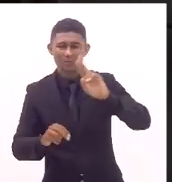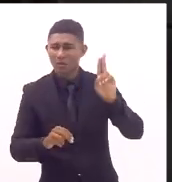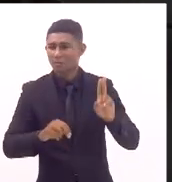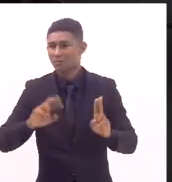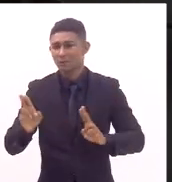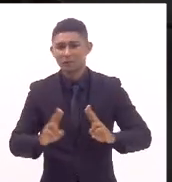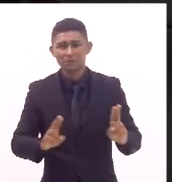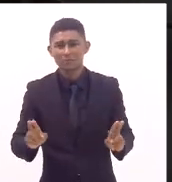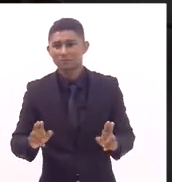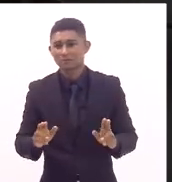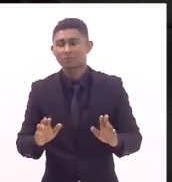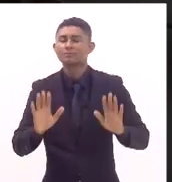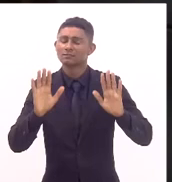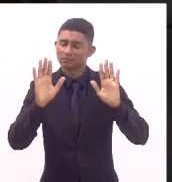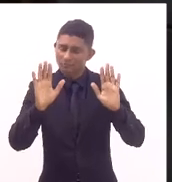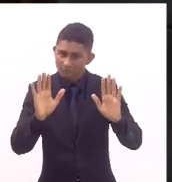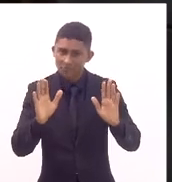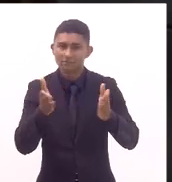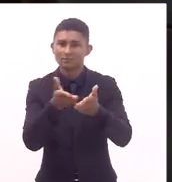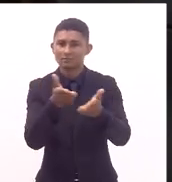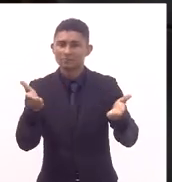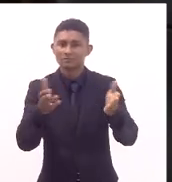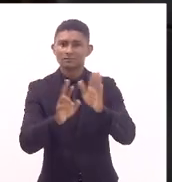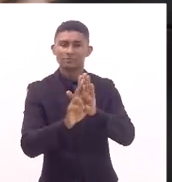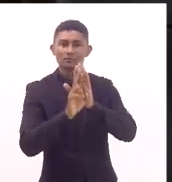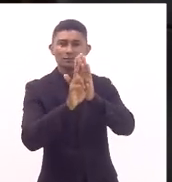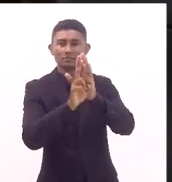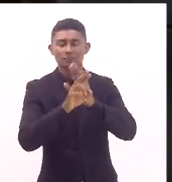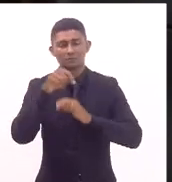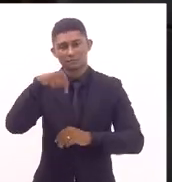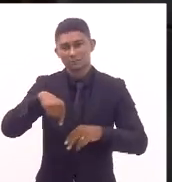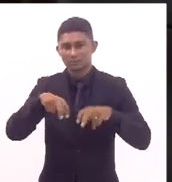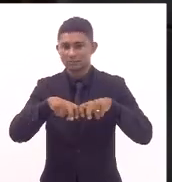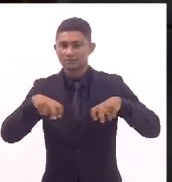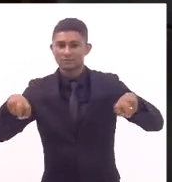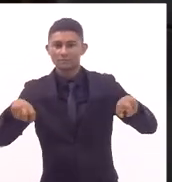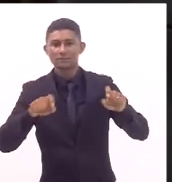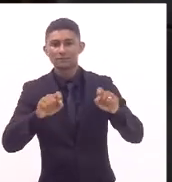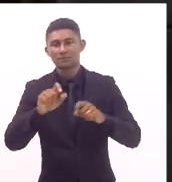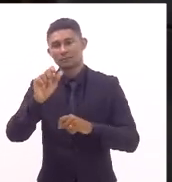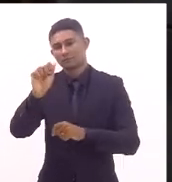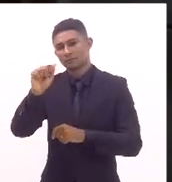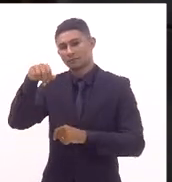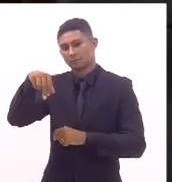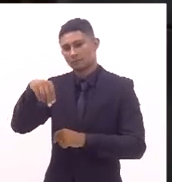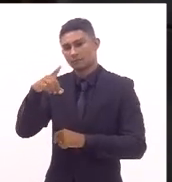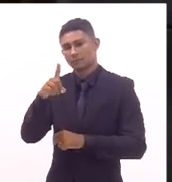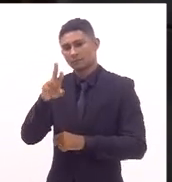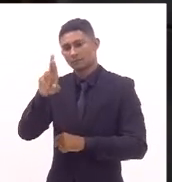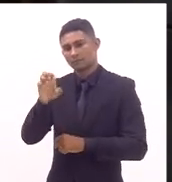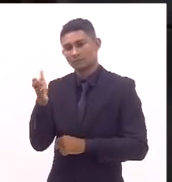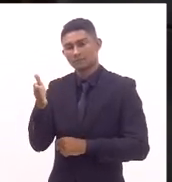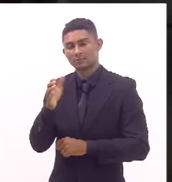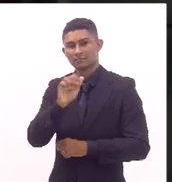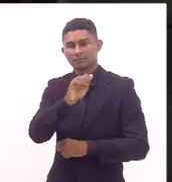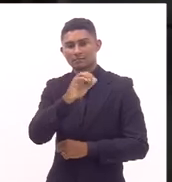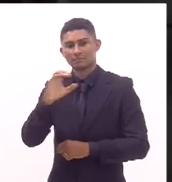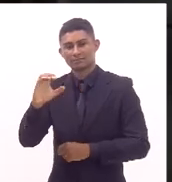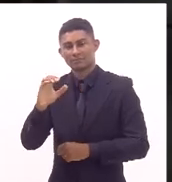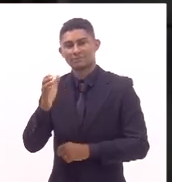vai vocês serão bem representados nesta mesa pelo André André Ceciliano